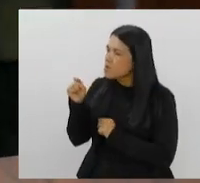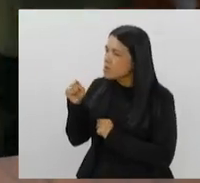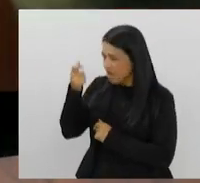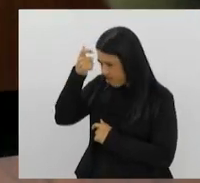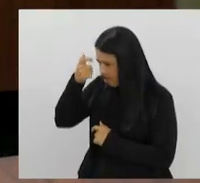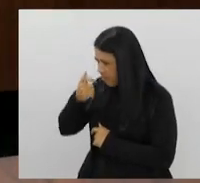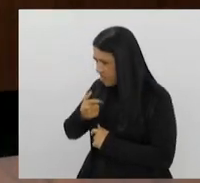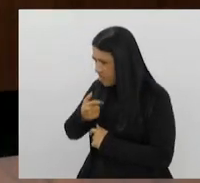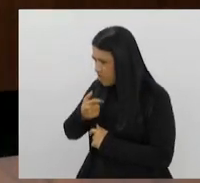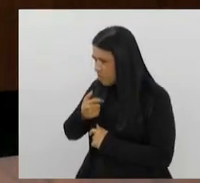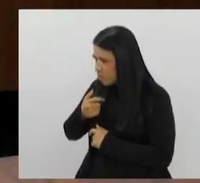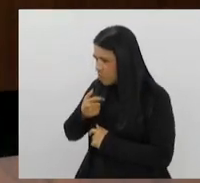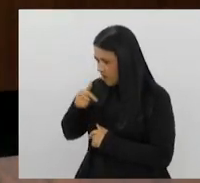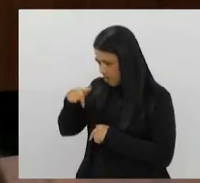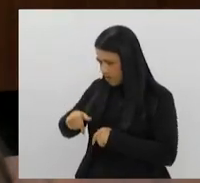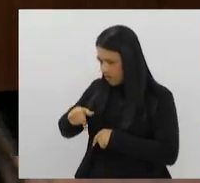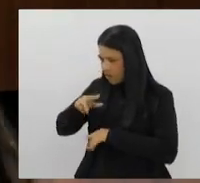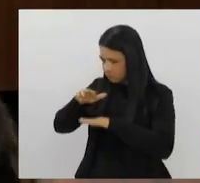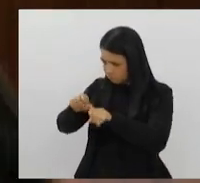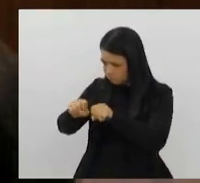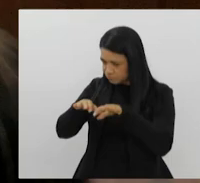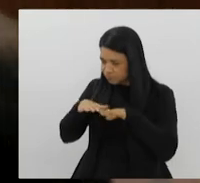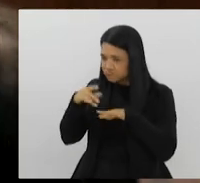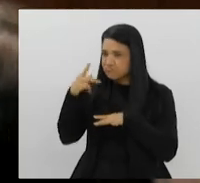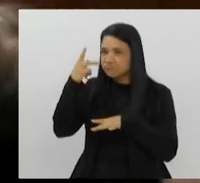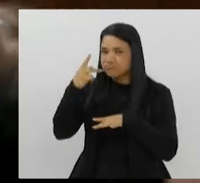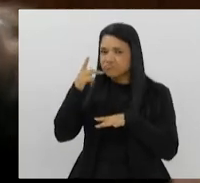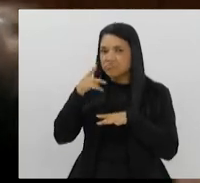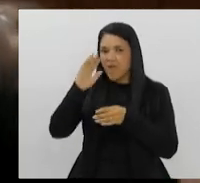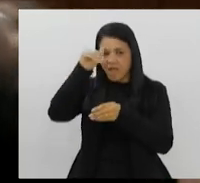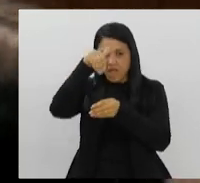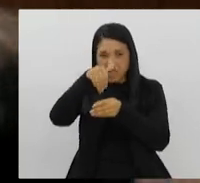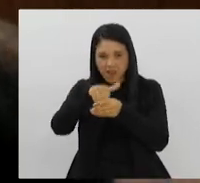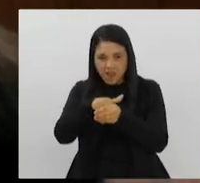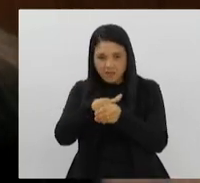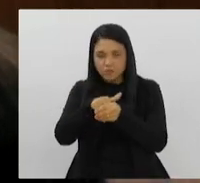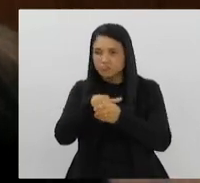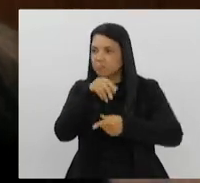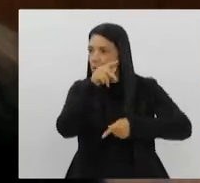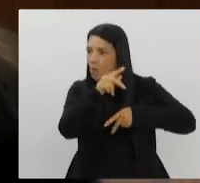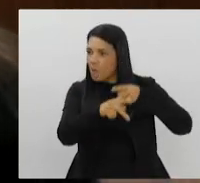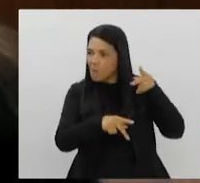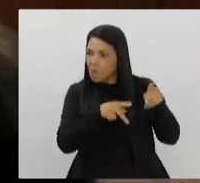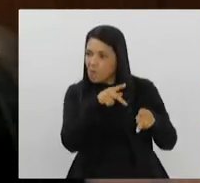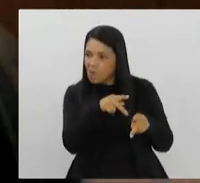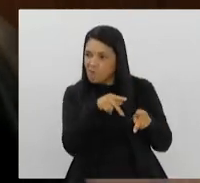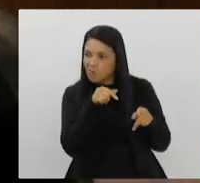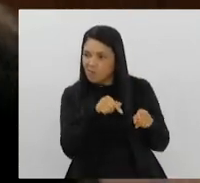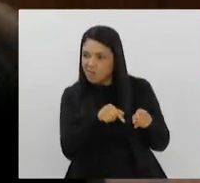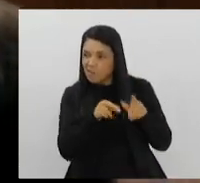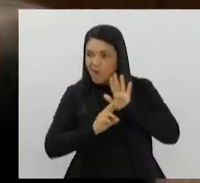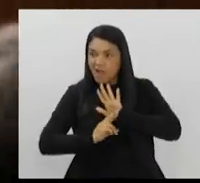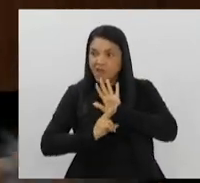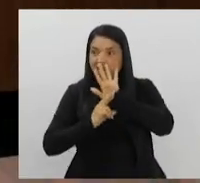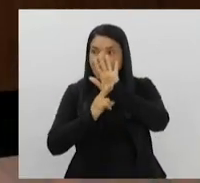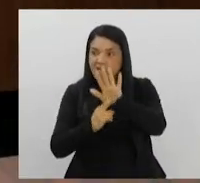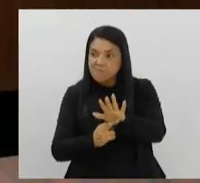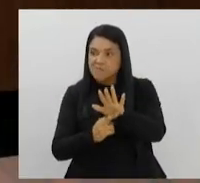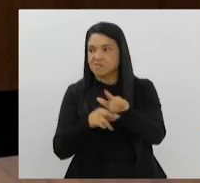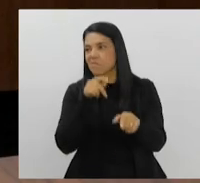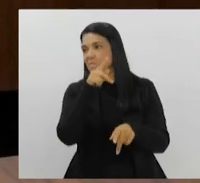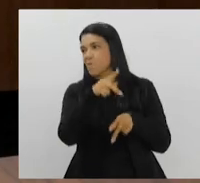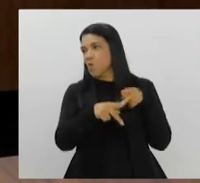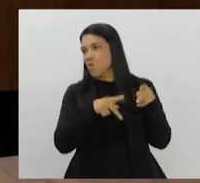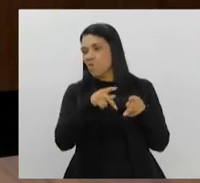aqui, presidente, no parlamento, eleito, chancelado, tutelado pelo povo. Eu fui eleito para representar o povo,